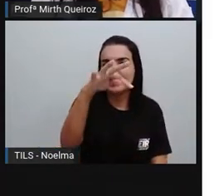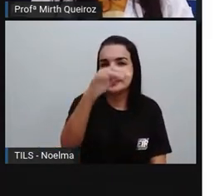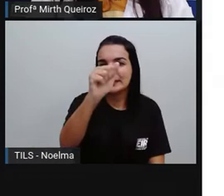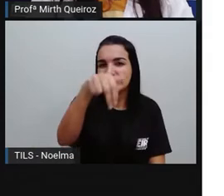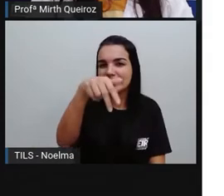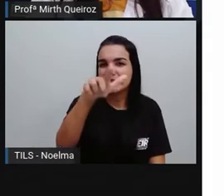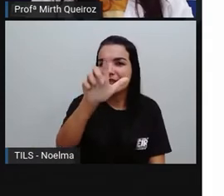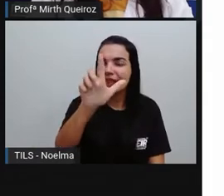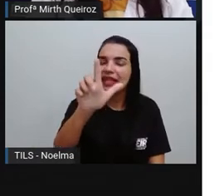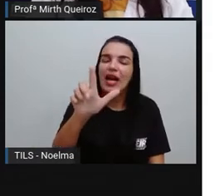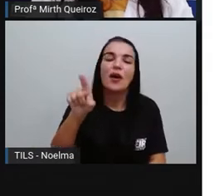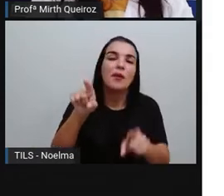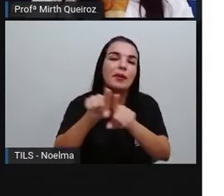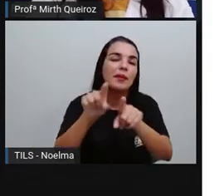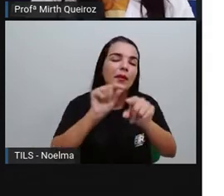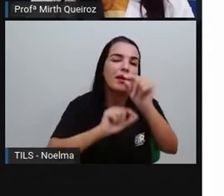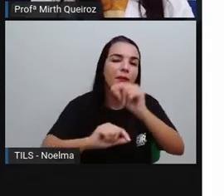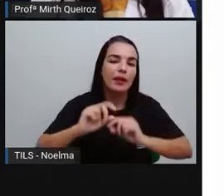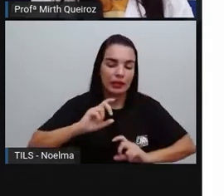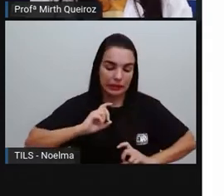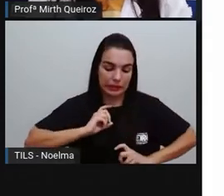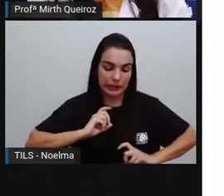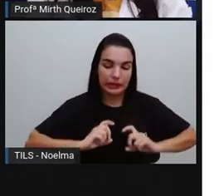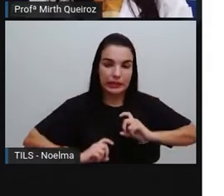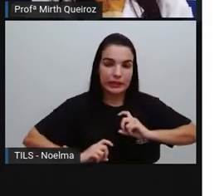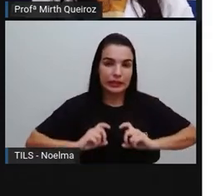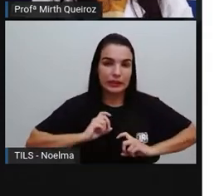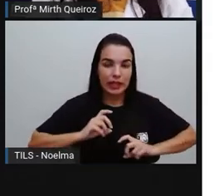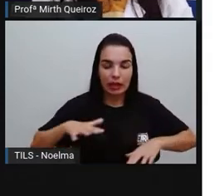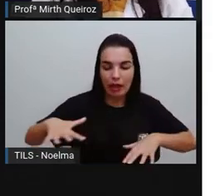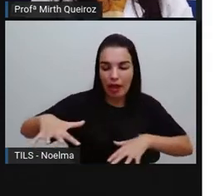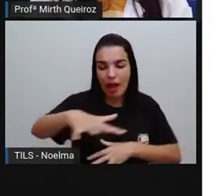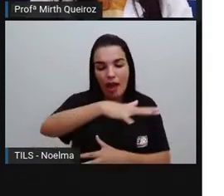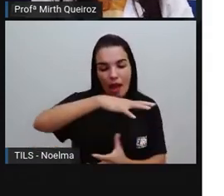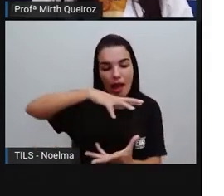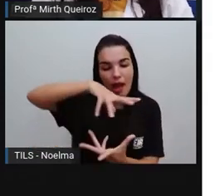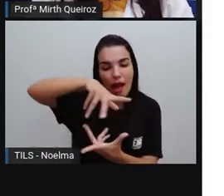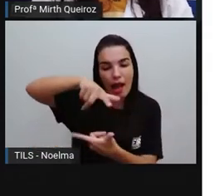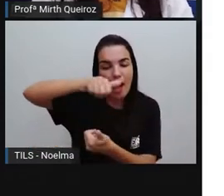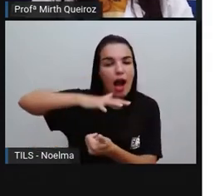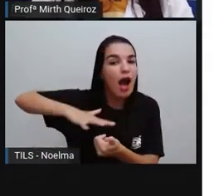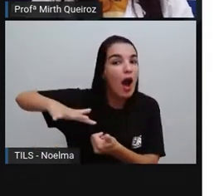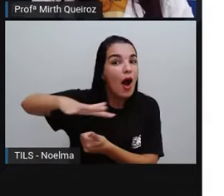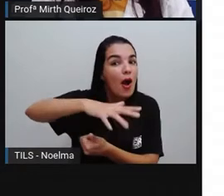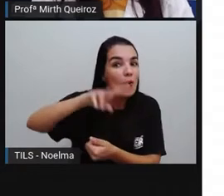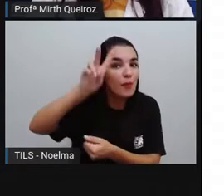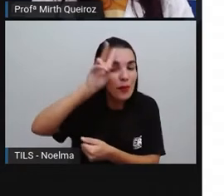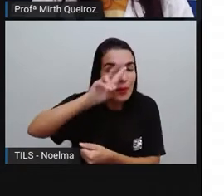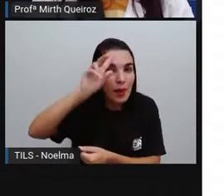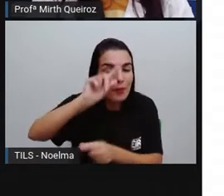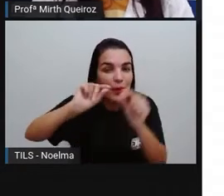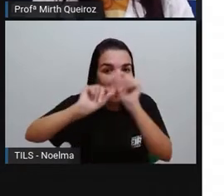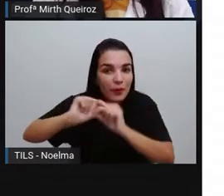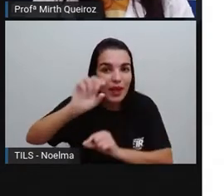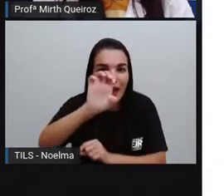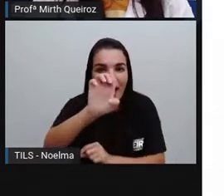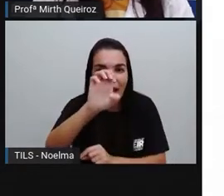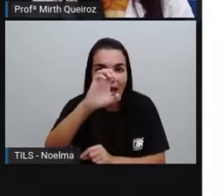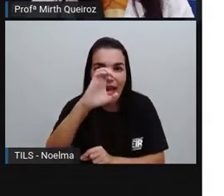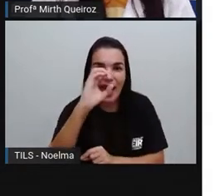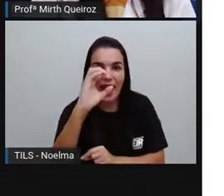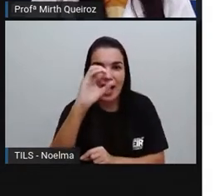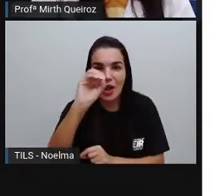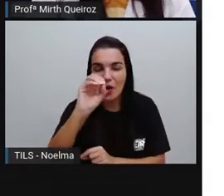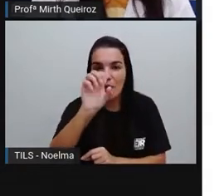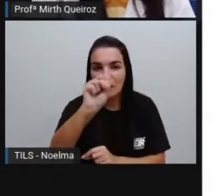o papel dos organismos nos ecossistemas. O que é ecossistema? Vocês lembram que a gente já estudou sobre isso? A